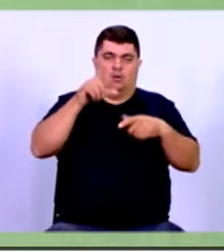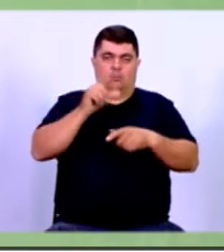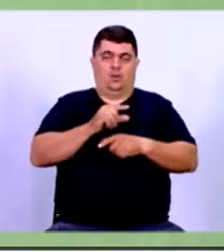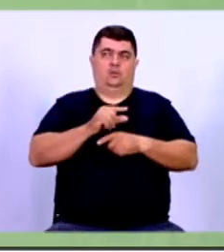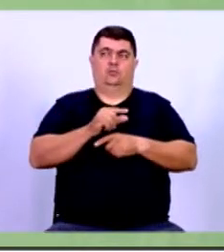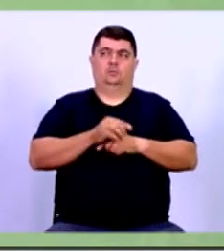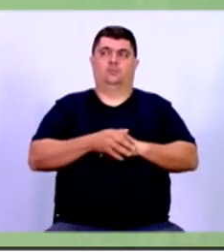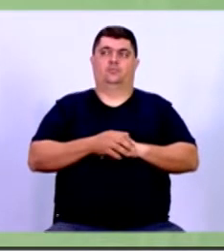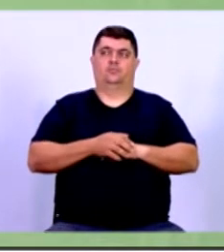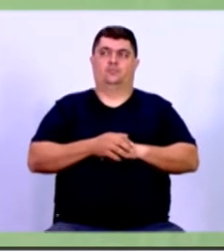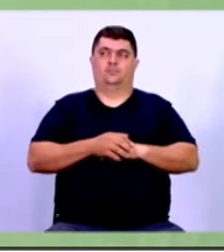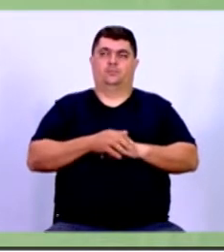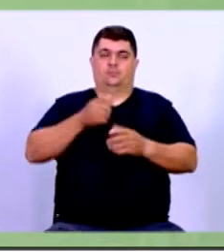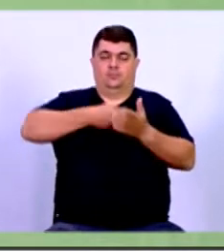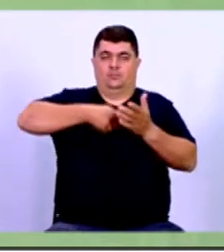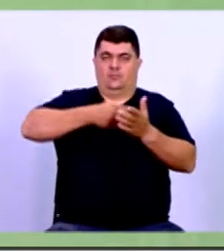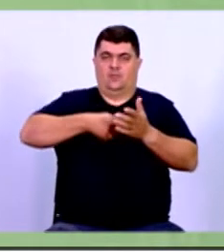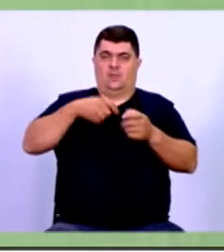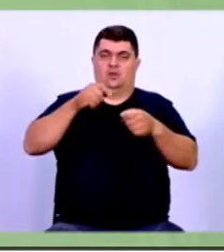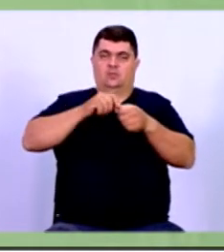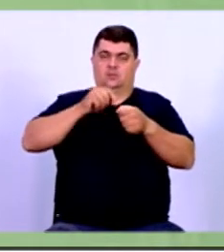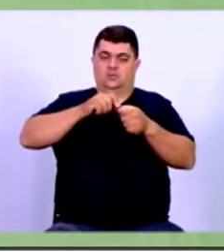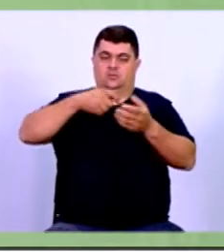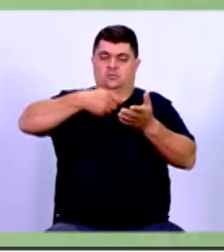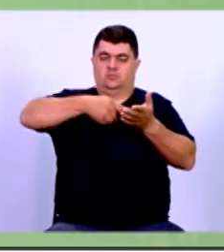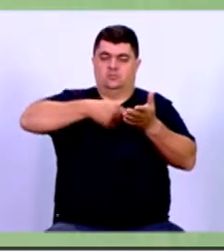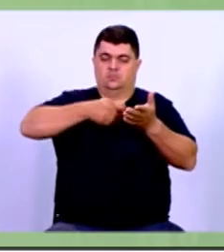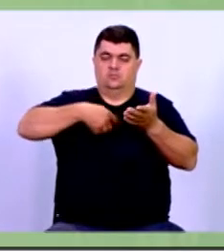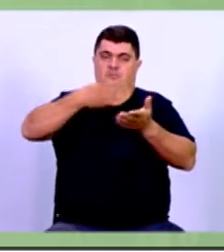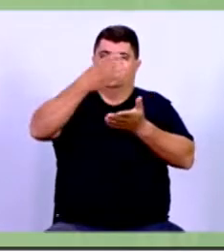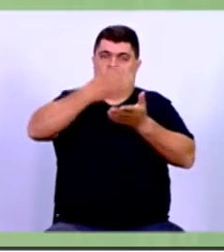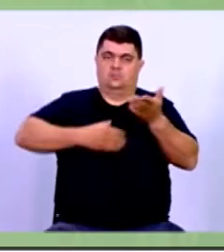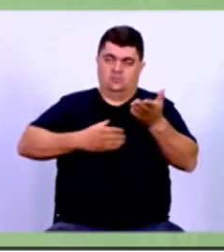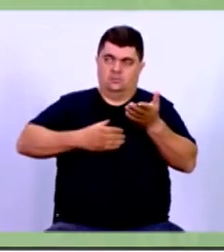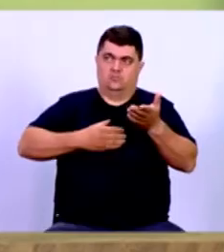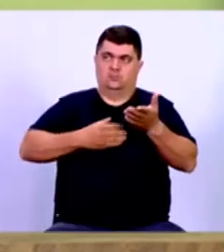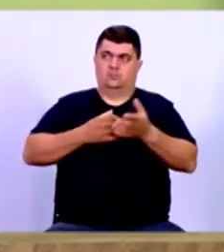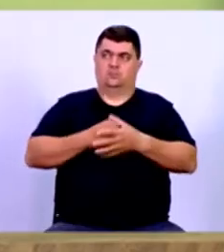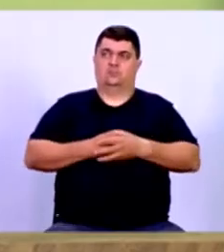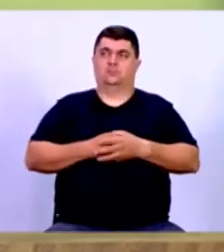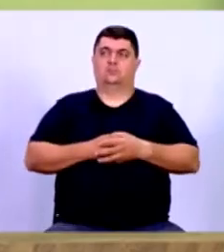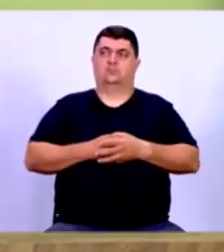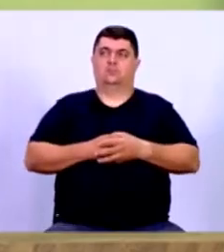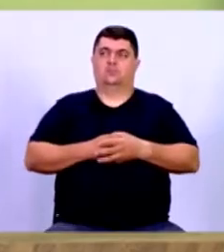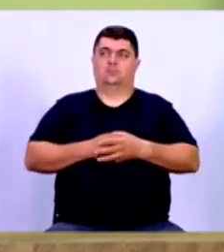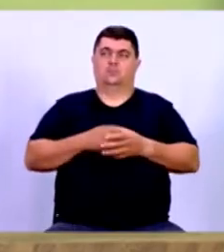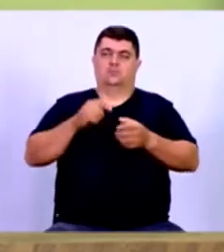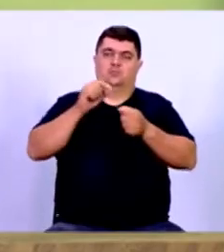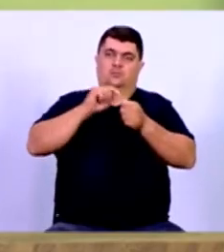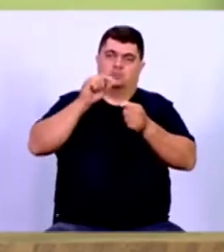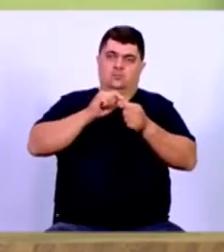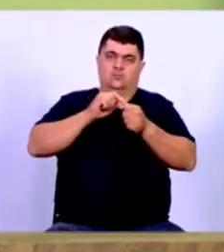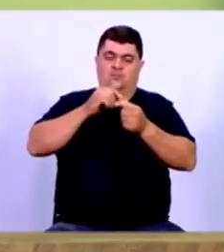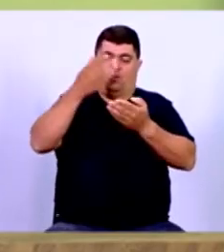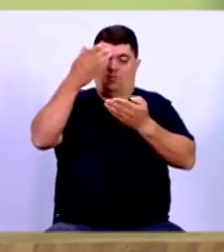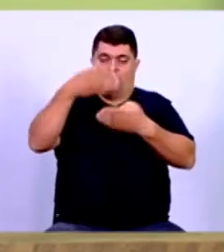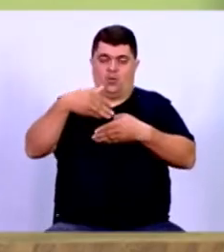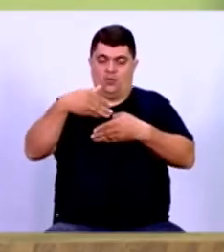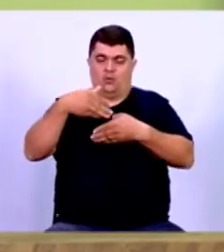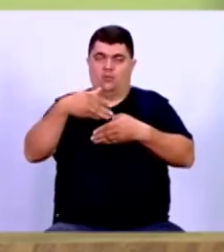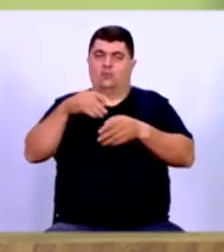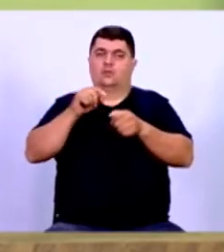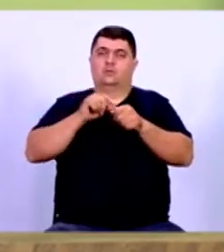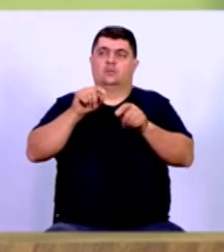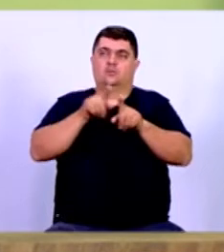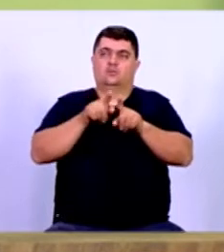deveres. Assinar aí o termo tripartite, né, aquele termo que é feito em 3 partes, realizar as avaliações